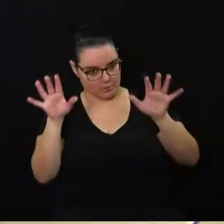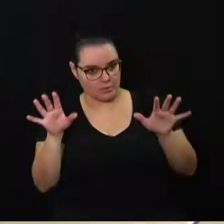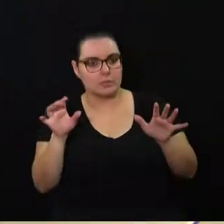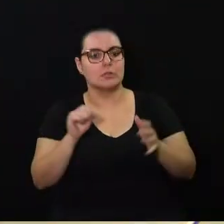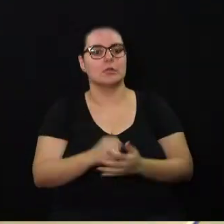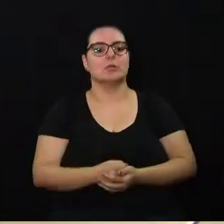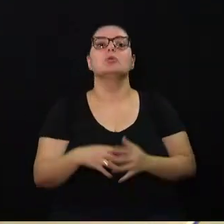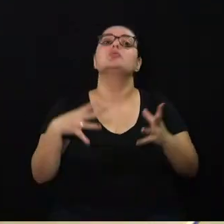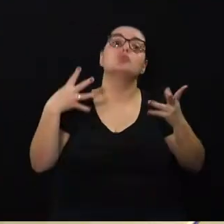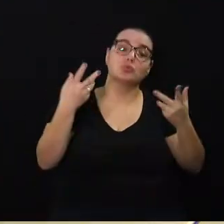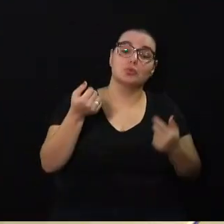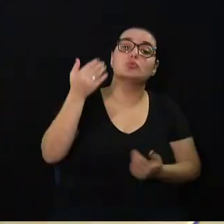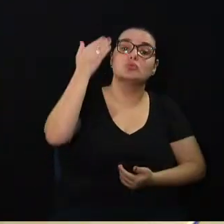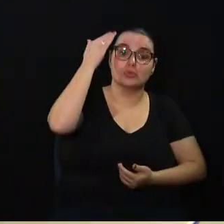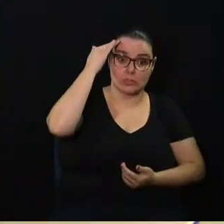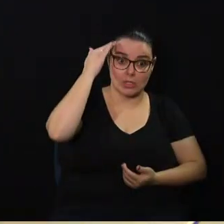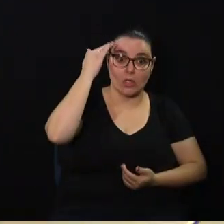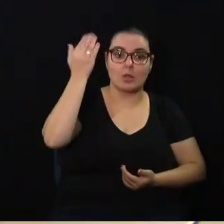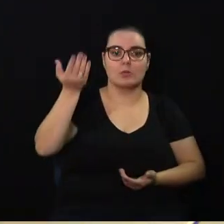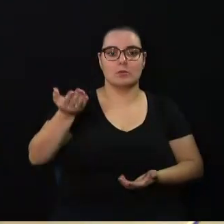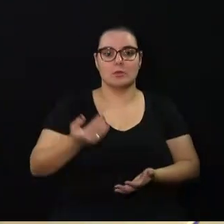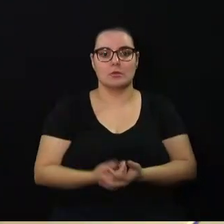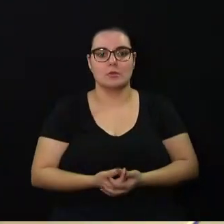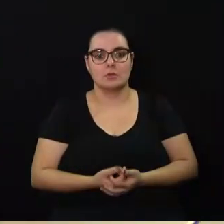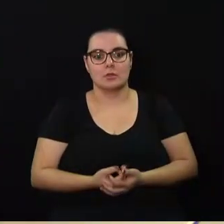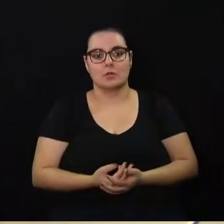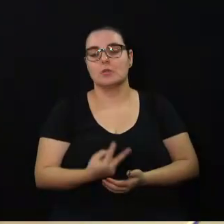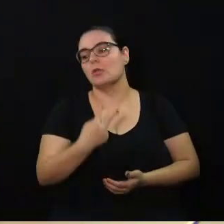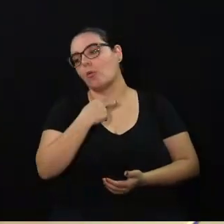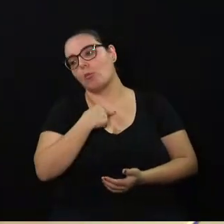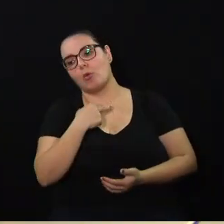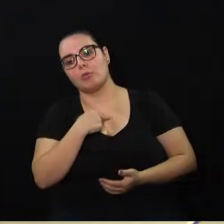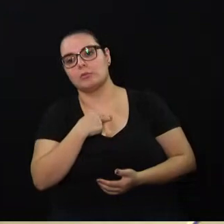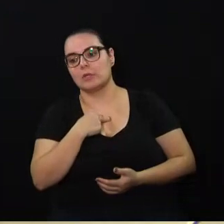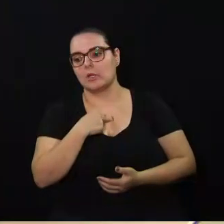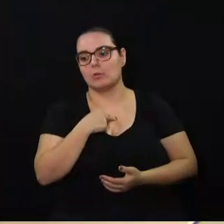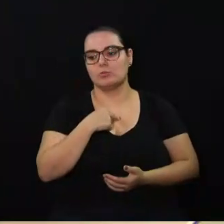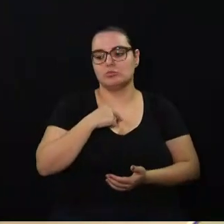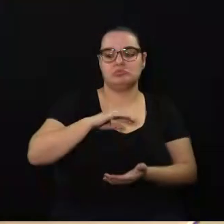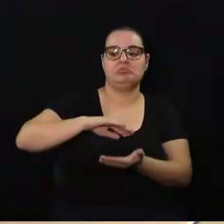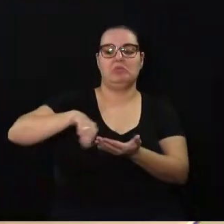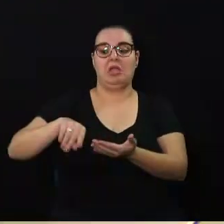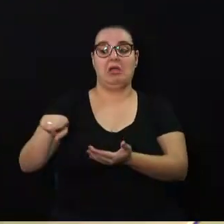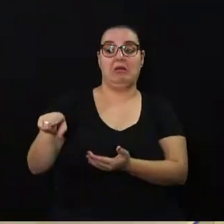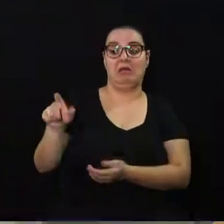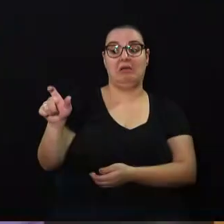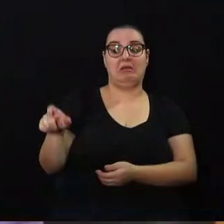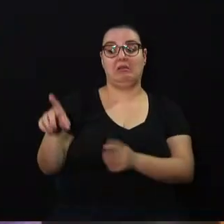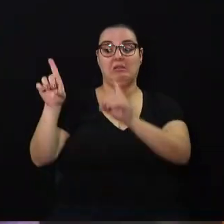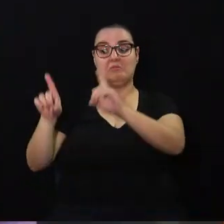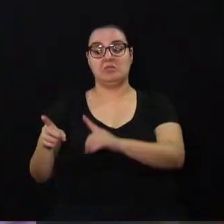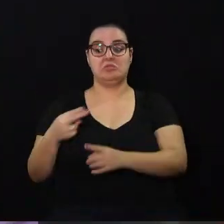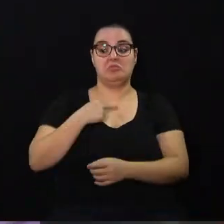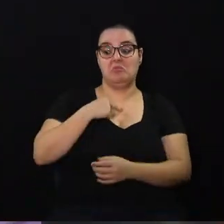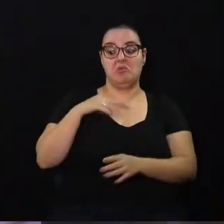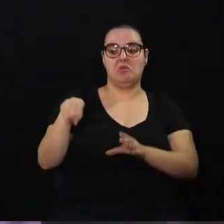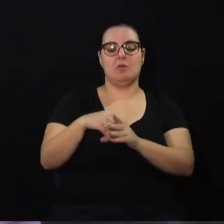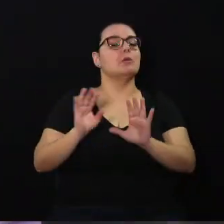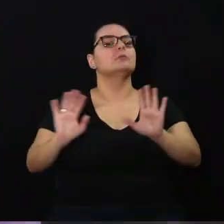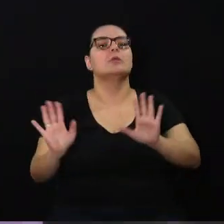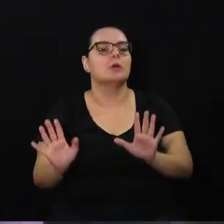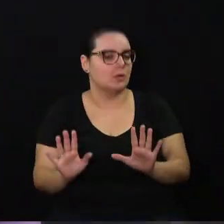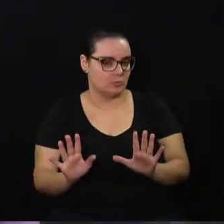sabe é que a gente não pode negar matrícula para uma criança com autismo com nenhuma espécie de deficiência mas o que a gente